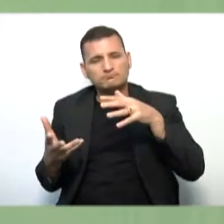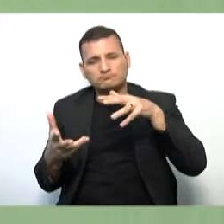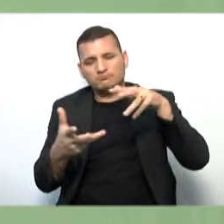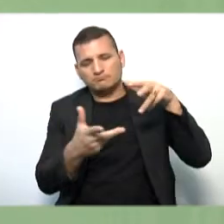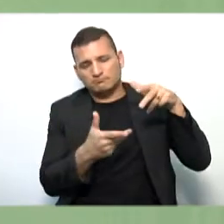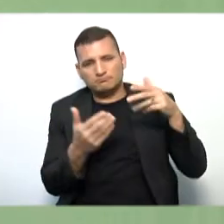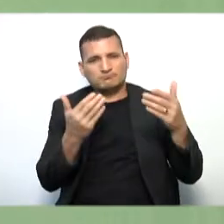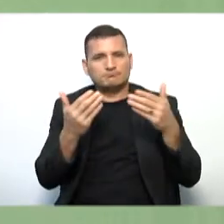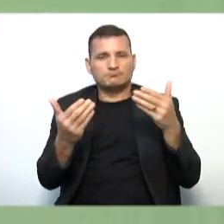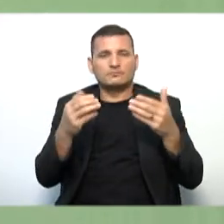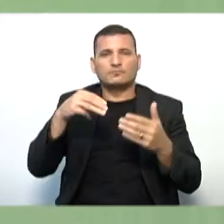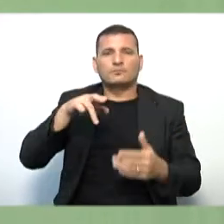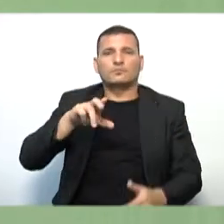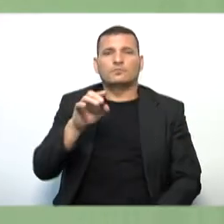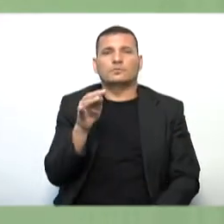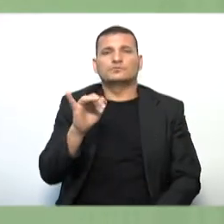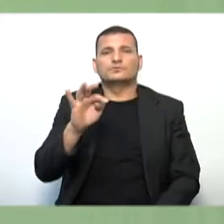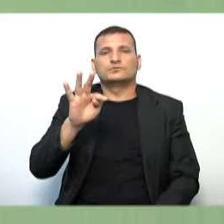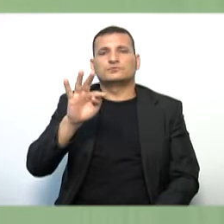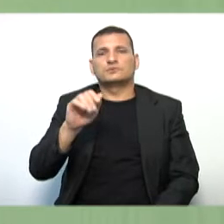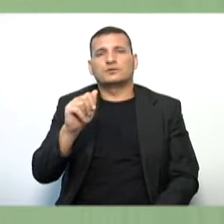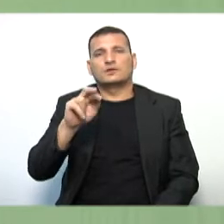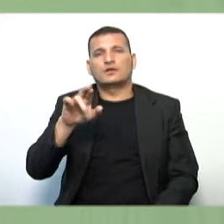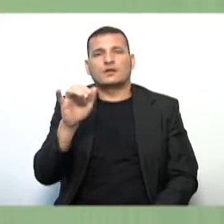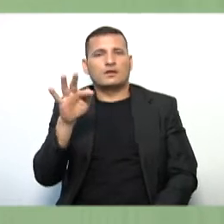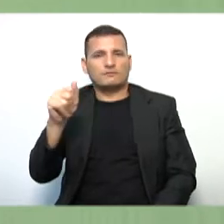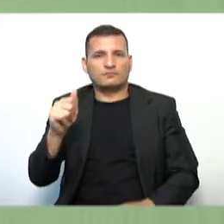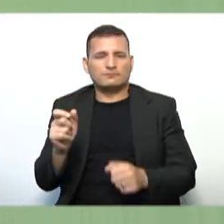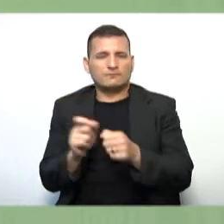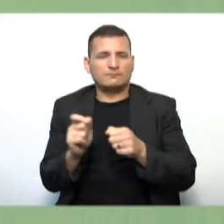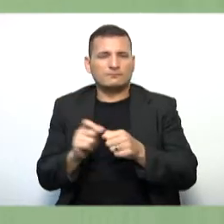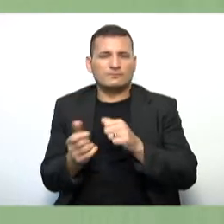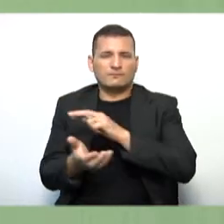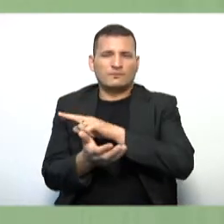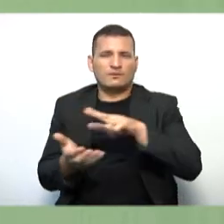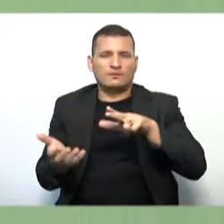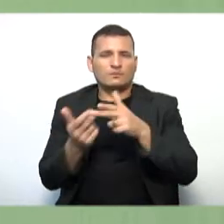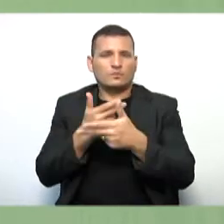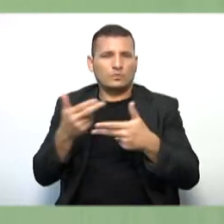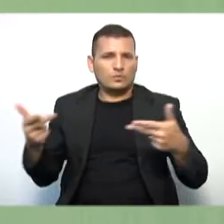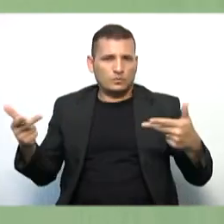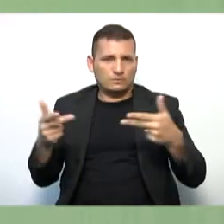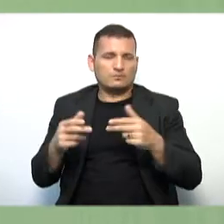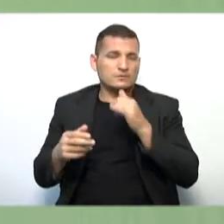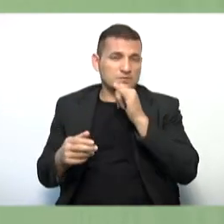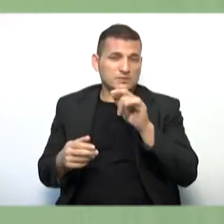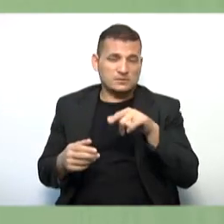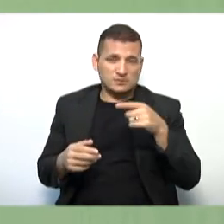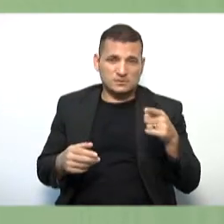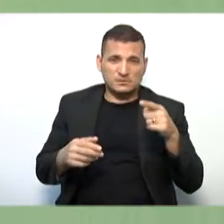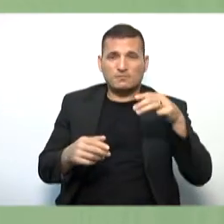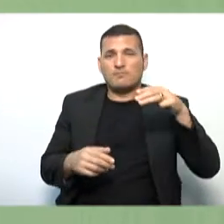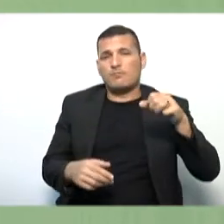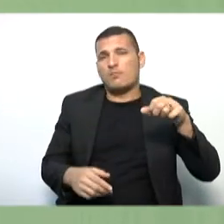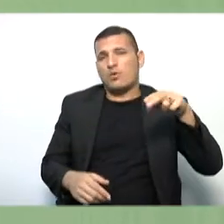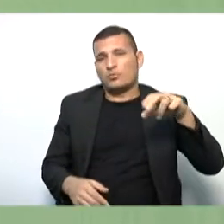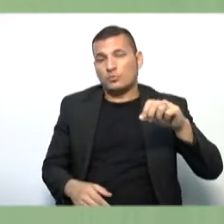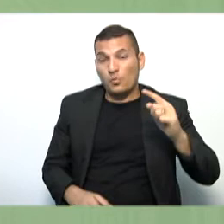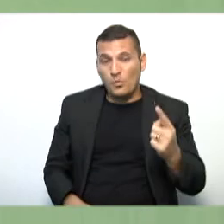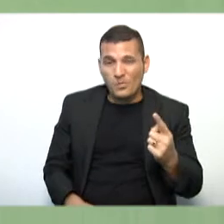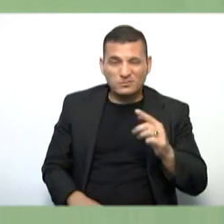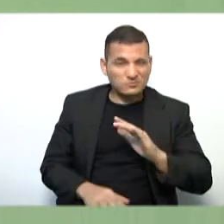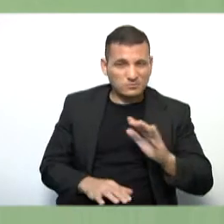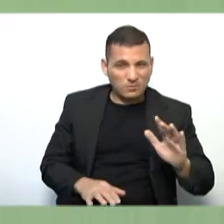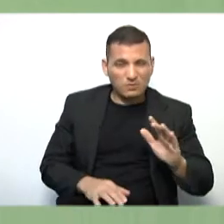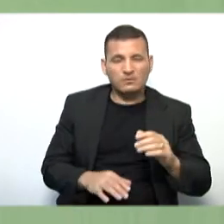Exatamente. Multitarefa. Ainda bem, né, professor? Imagina, se tivesse ser como antigamente ainda, os monotarefa. A produtividade provavelmente seria menor,